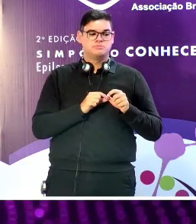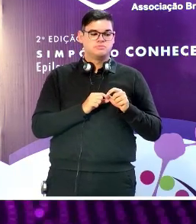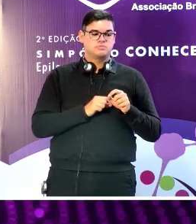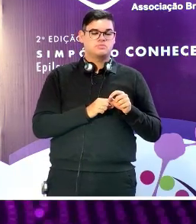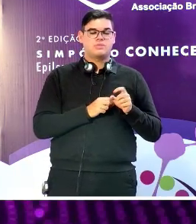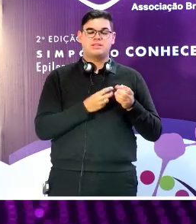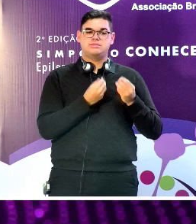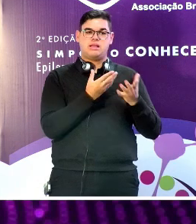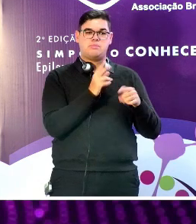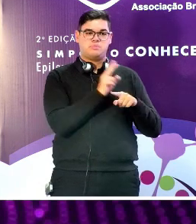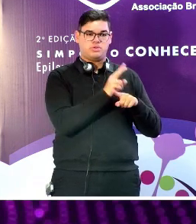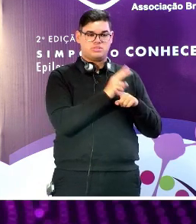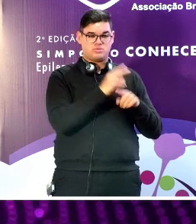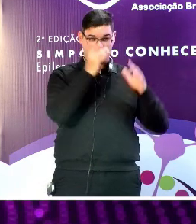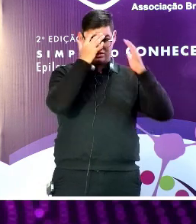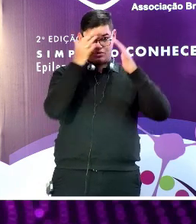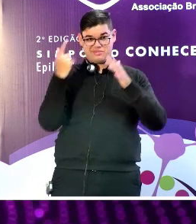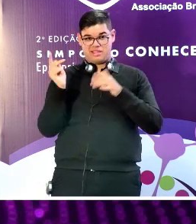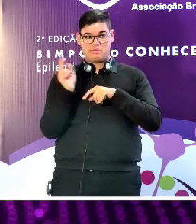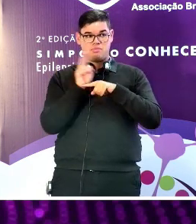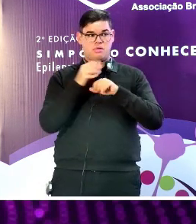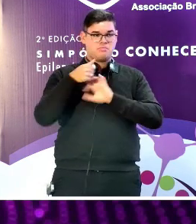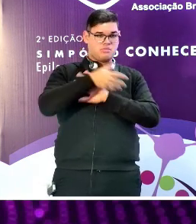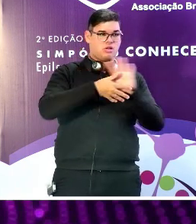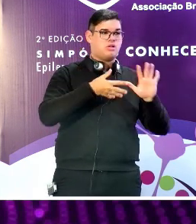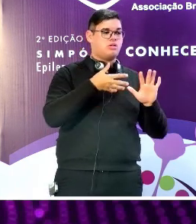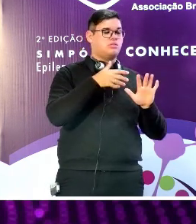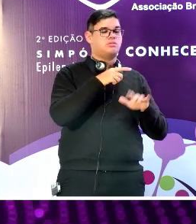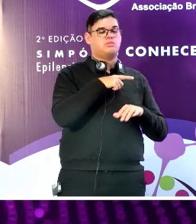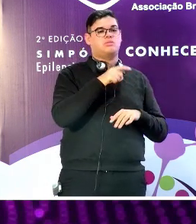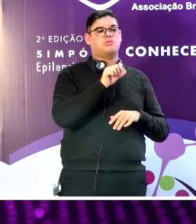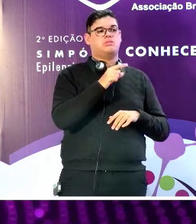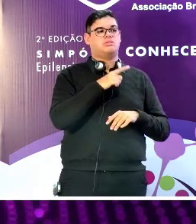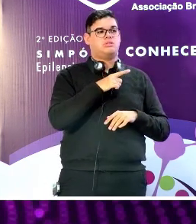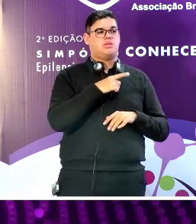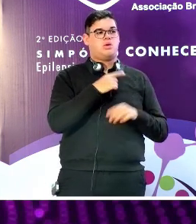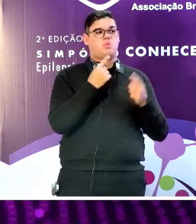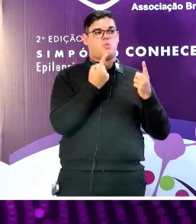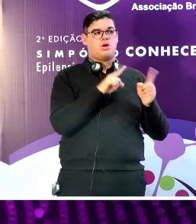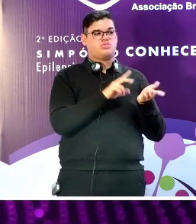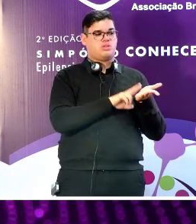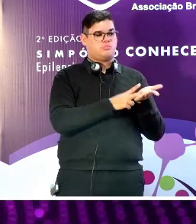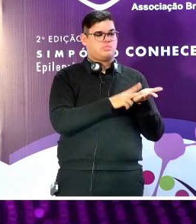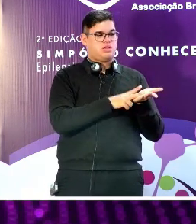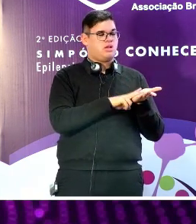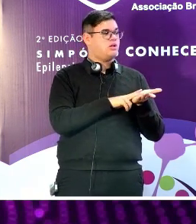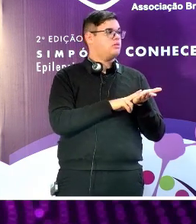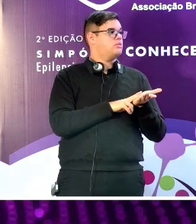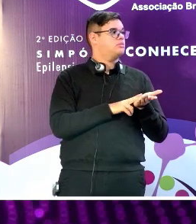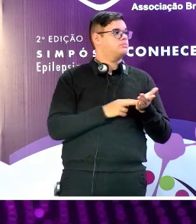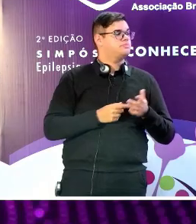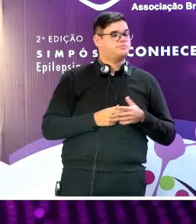proteção do cérebro e chegar para ter o efeito antiepilético, a barreira hematocefálica.